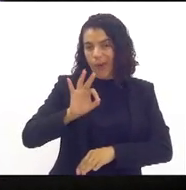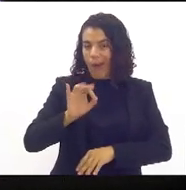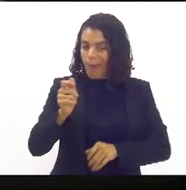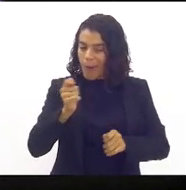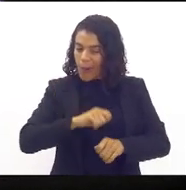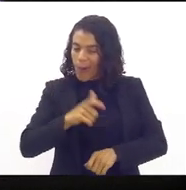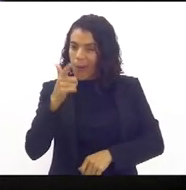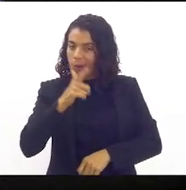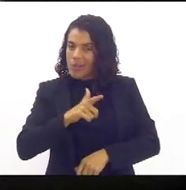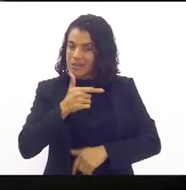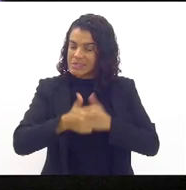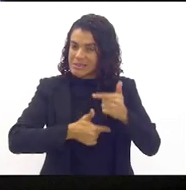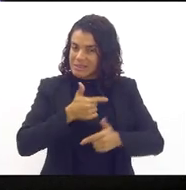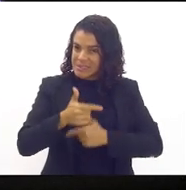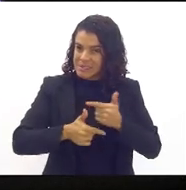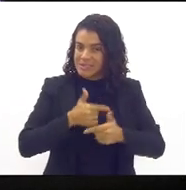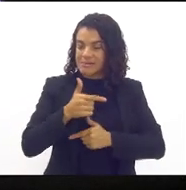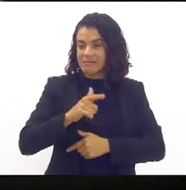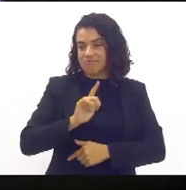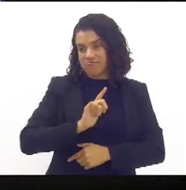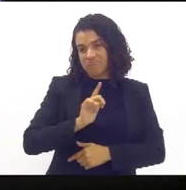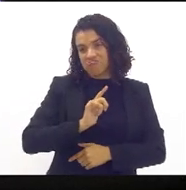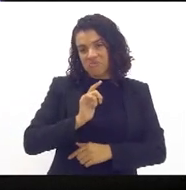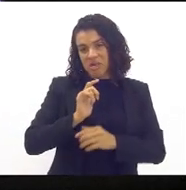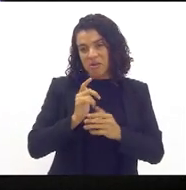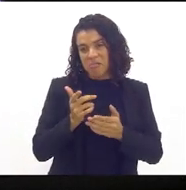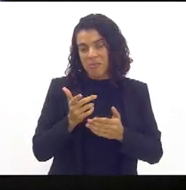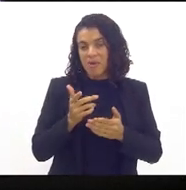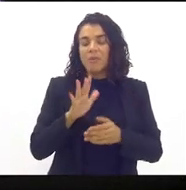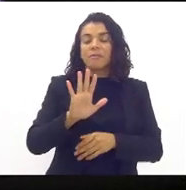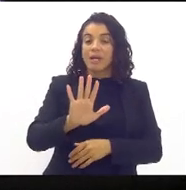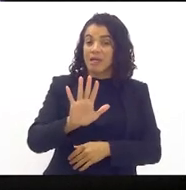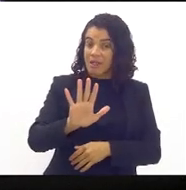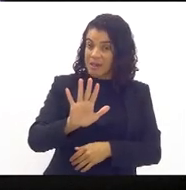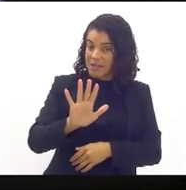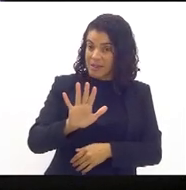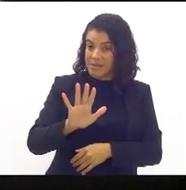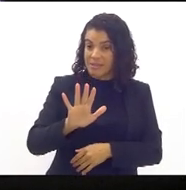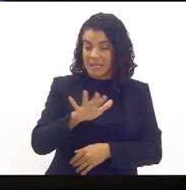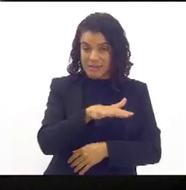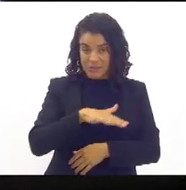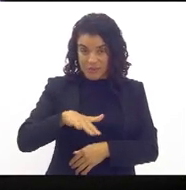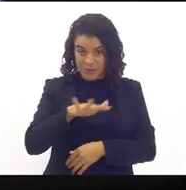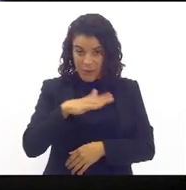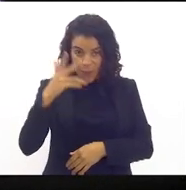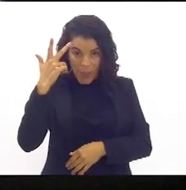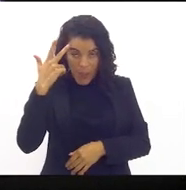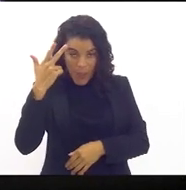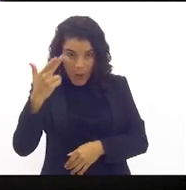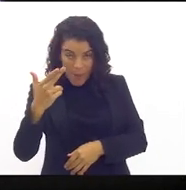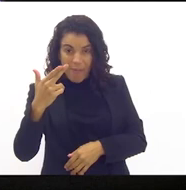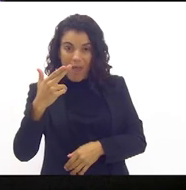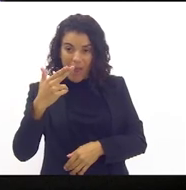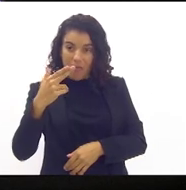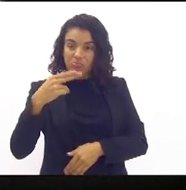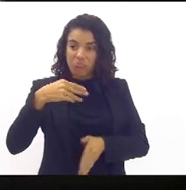trabalhar. Estamos enquadrados desde... Mas, assim, nas condições normais de temperatura e pressão, está claro que vai ultrapassar